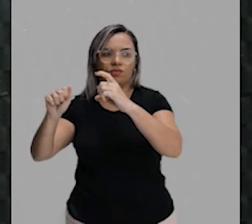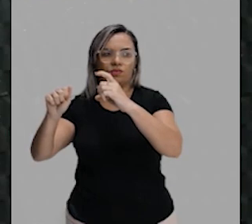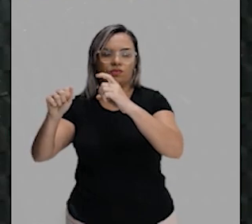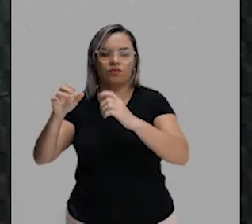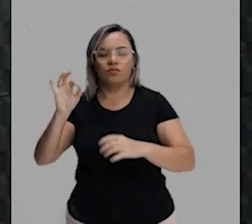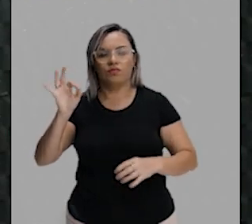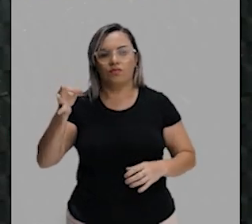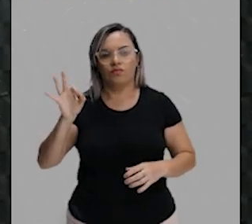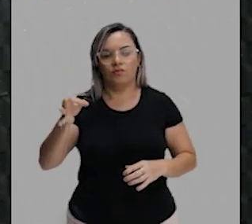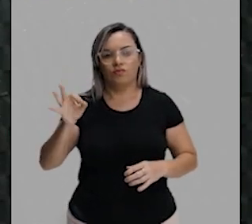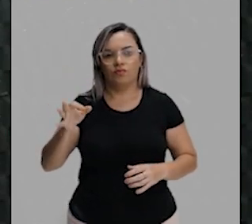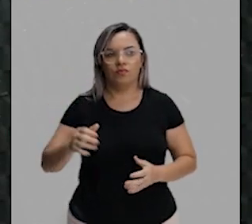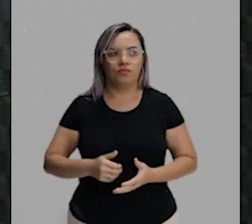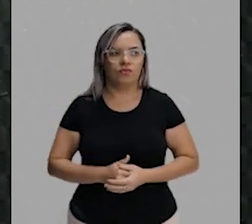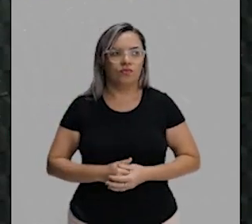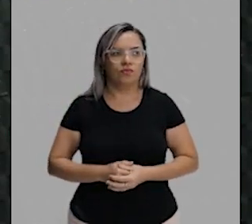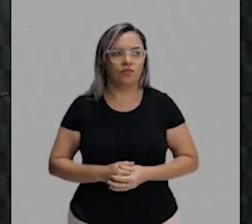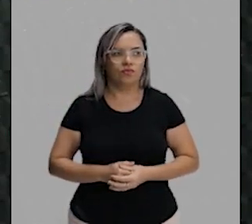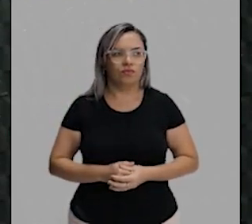certo? AY.